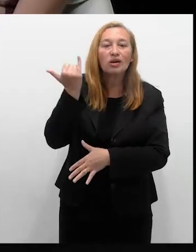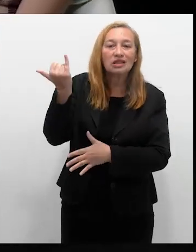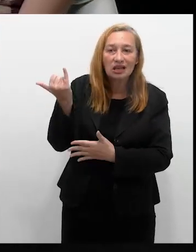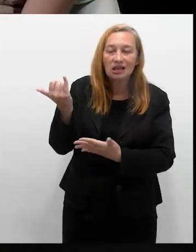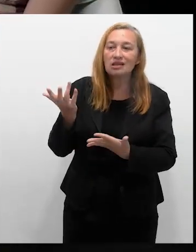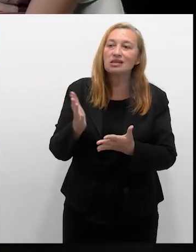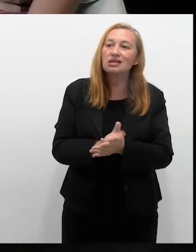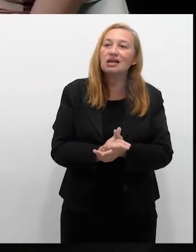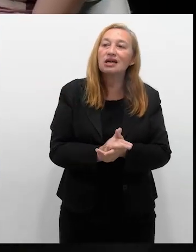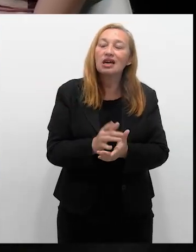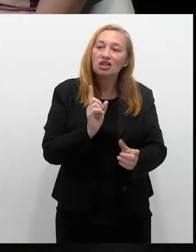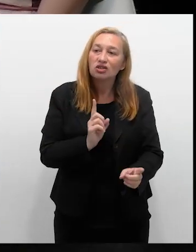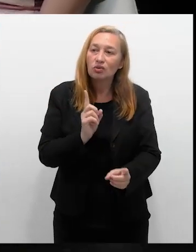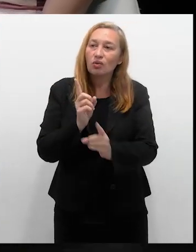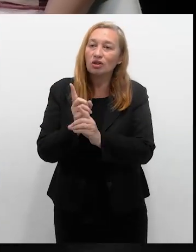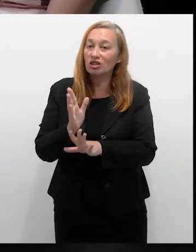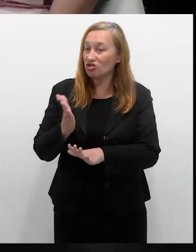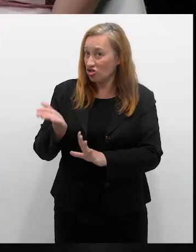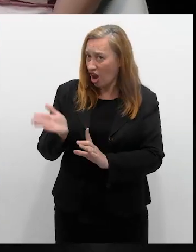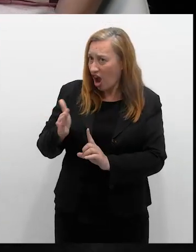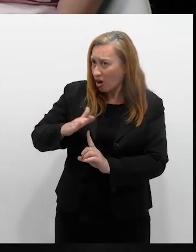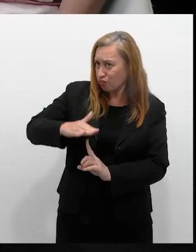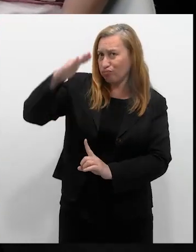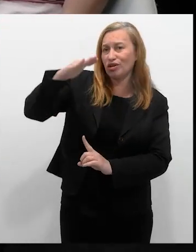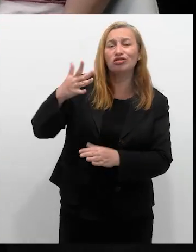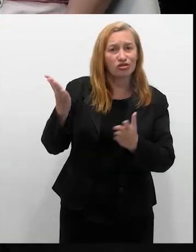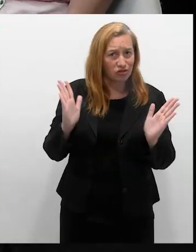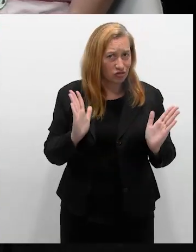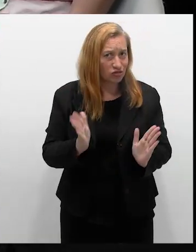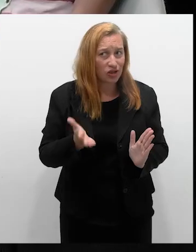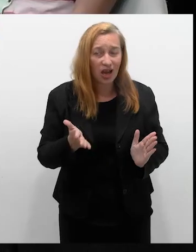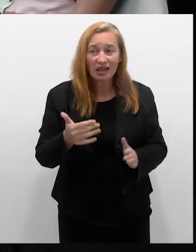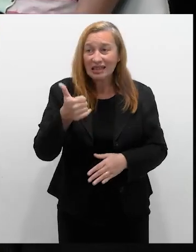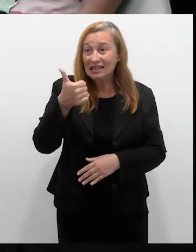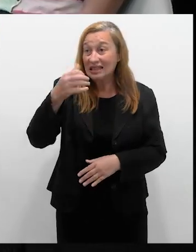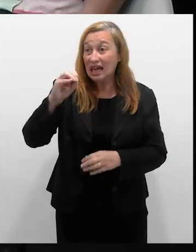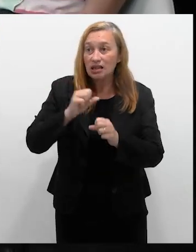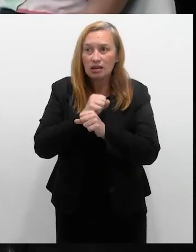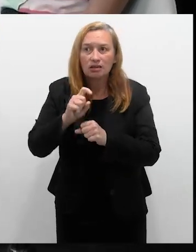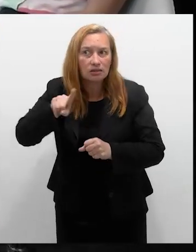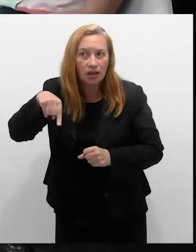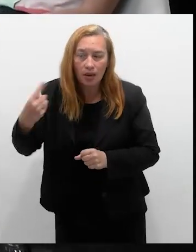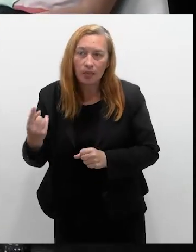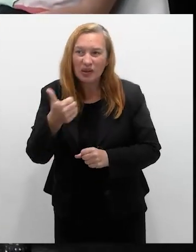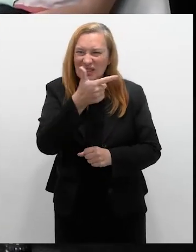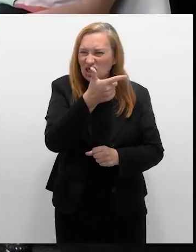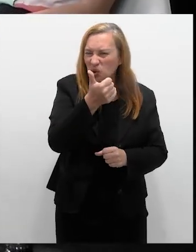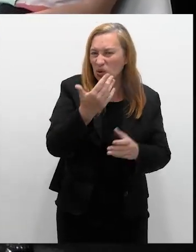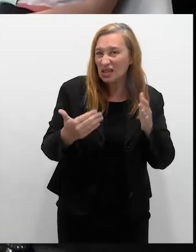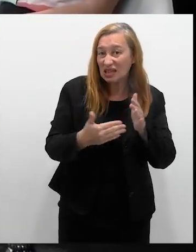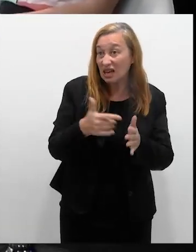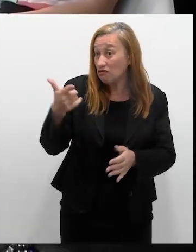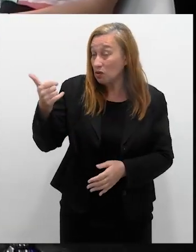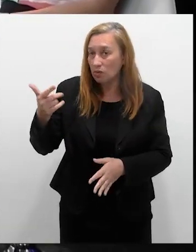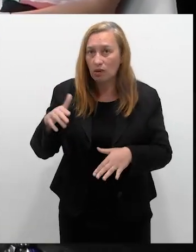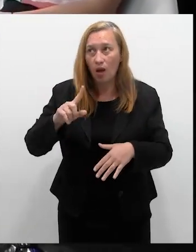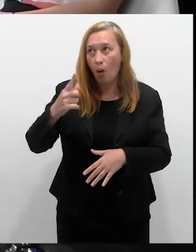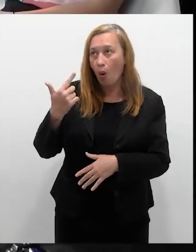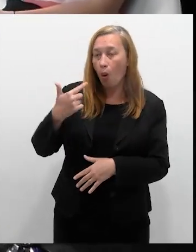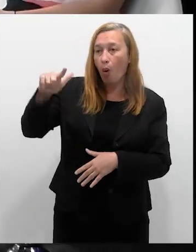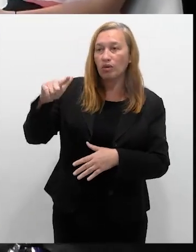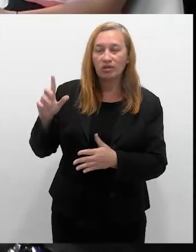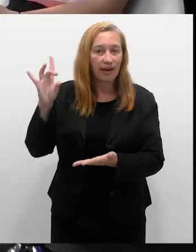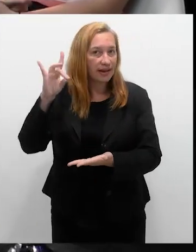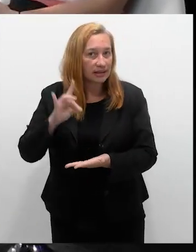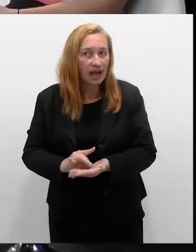qual foi a importância. E aí a gente encontrou, bom, eles já enormes, porque de 12 10 anos depois, de 12 para 22